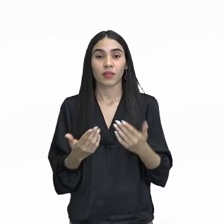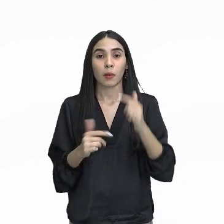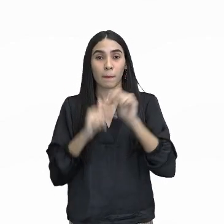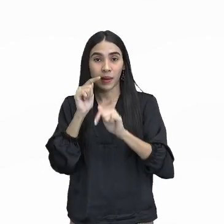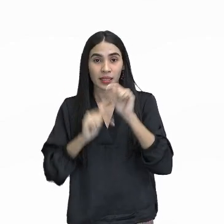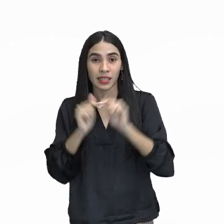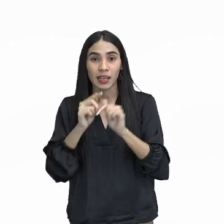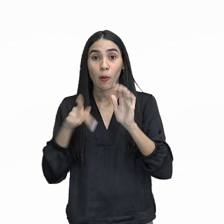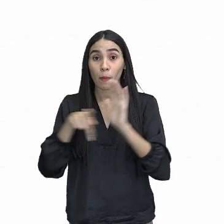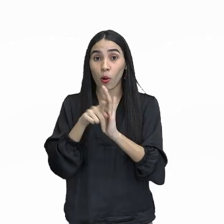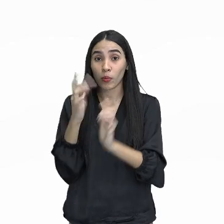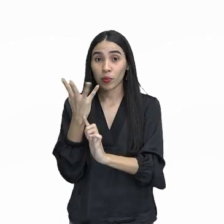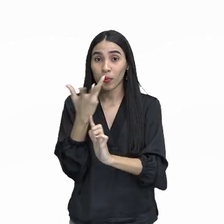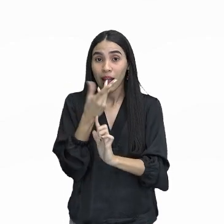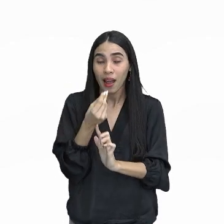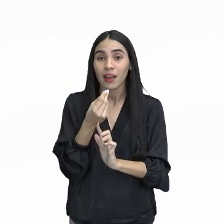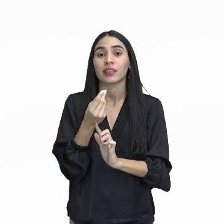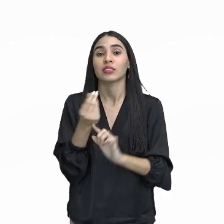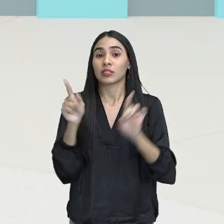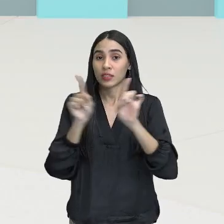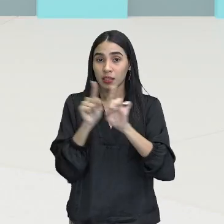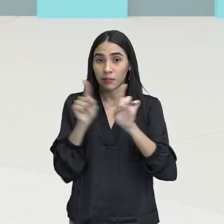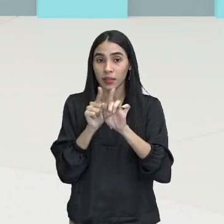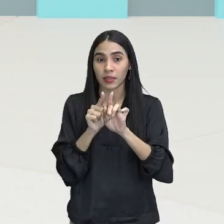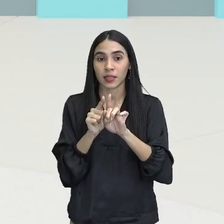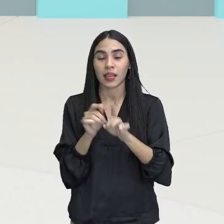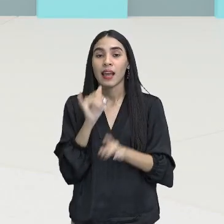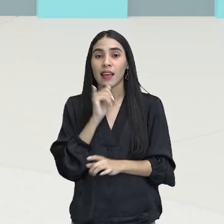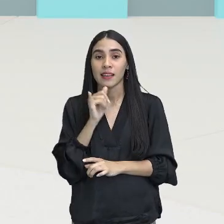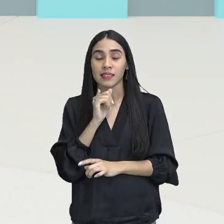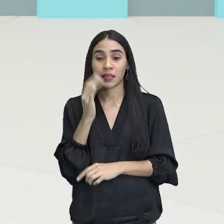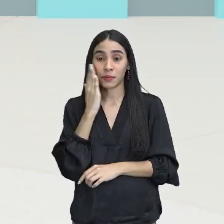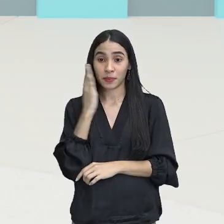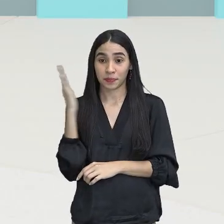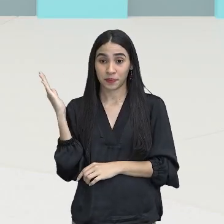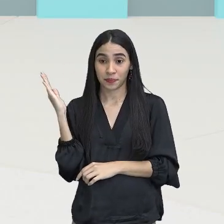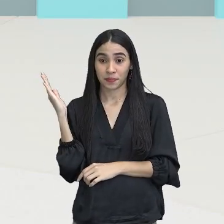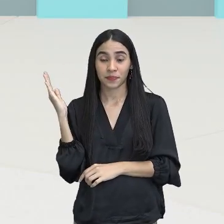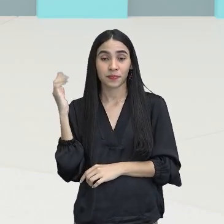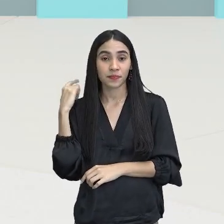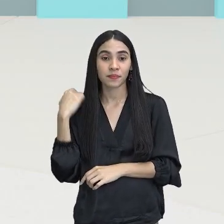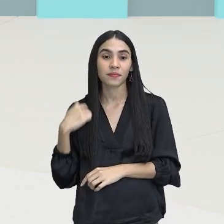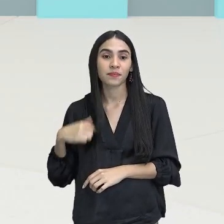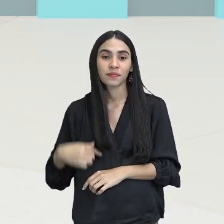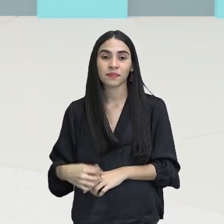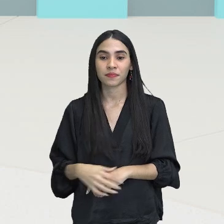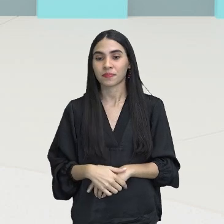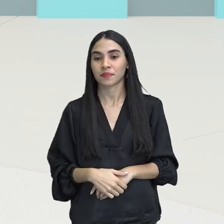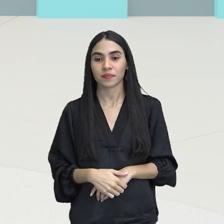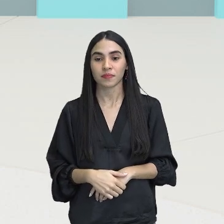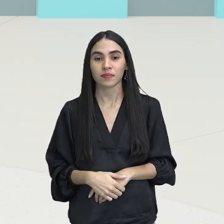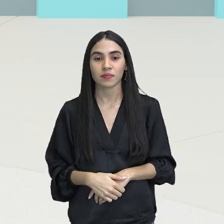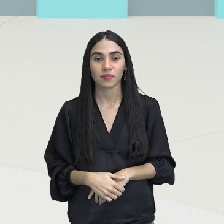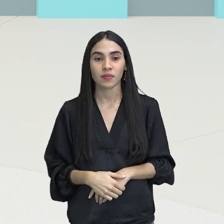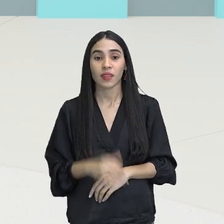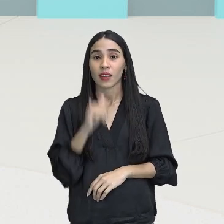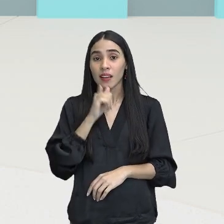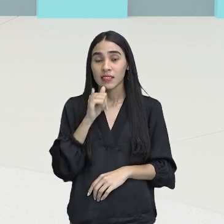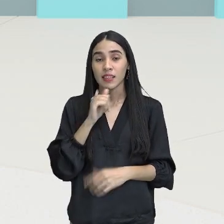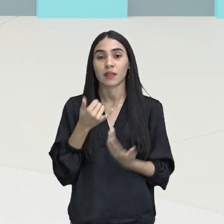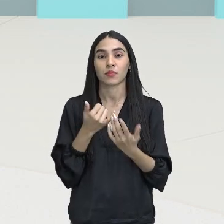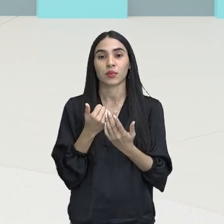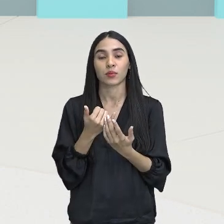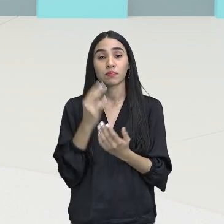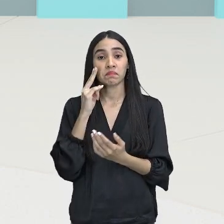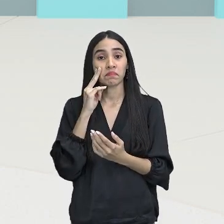ferramentas artísticas também. Então, vejamos aqui como havia dito para vocês. Olha só, a questão das